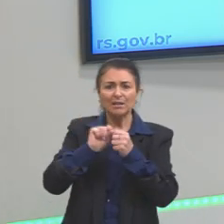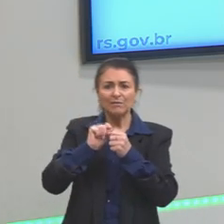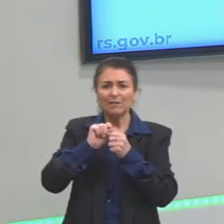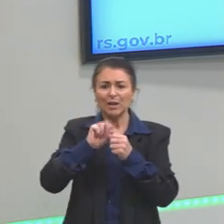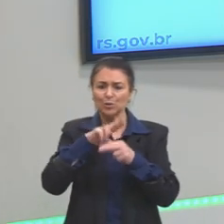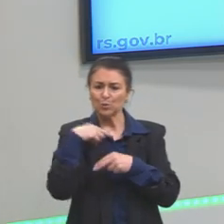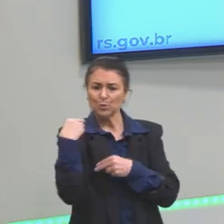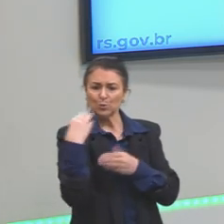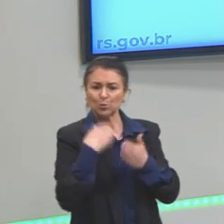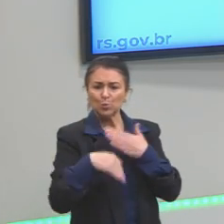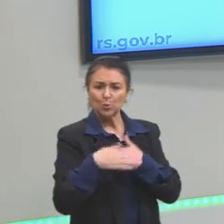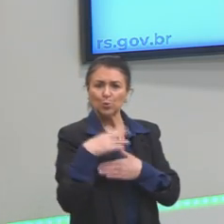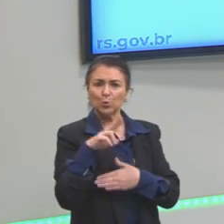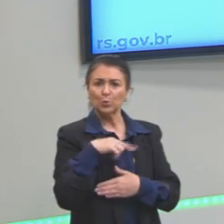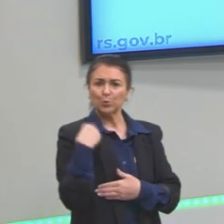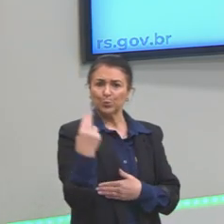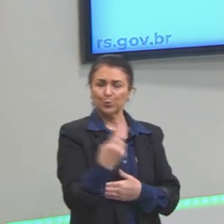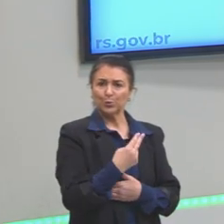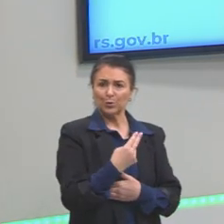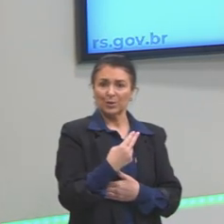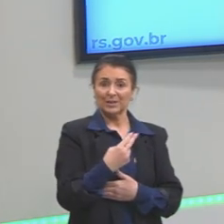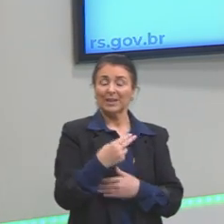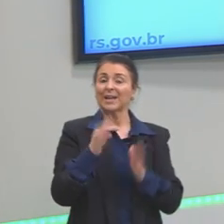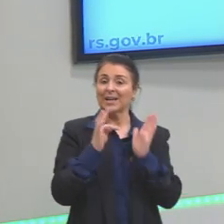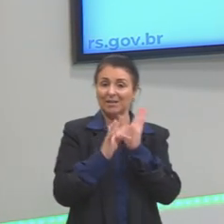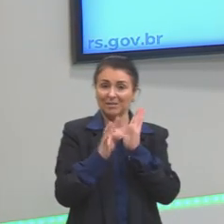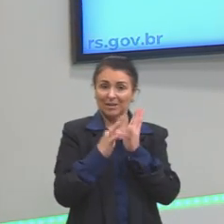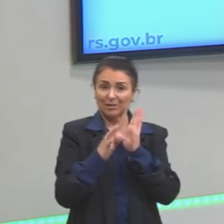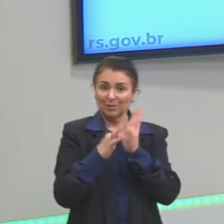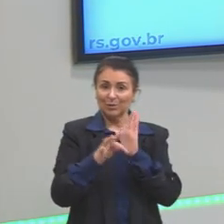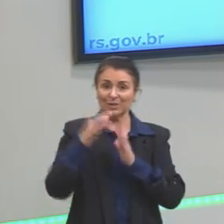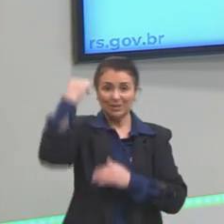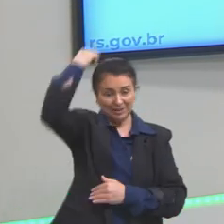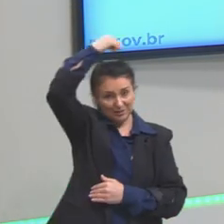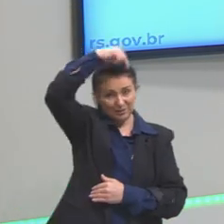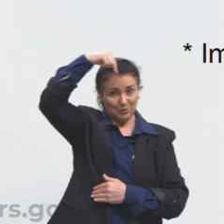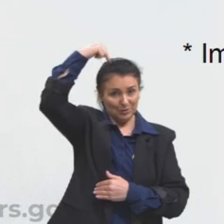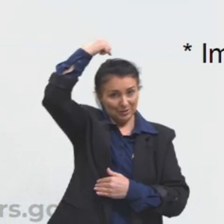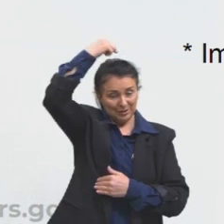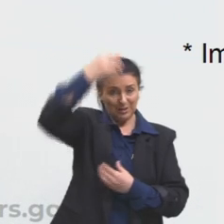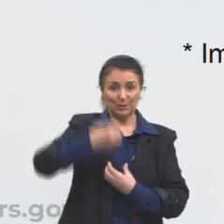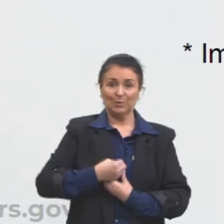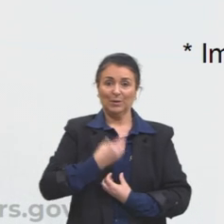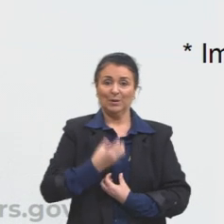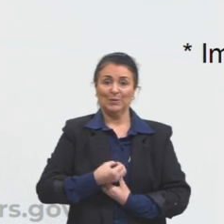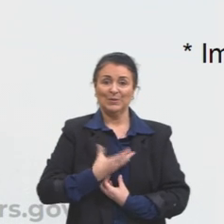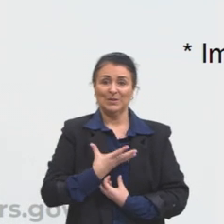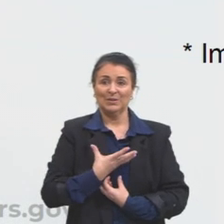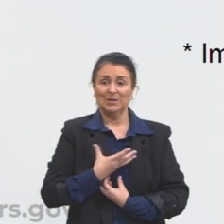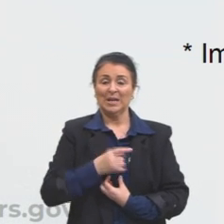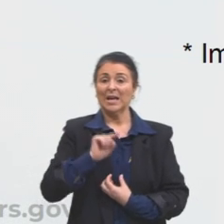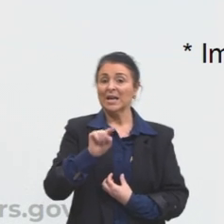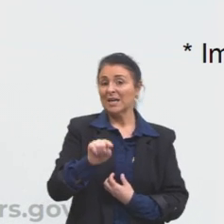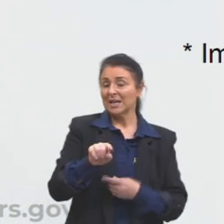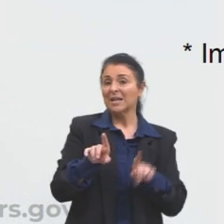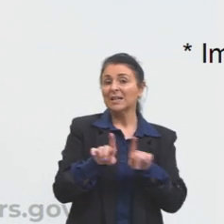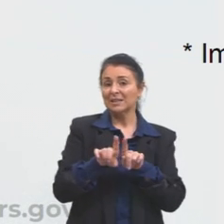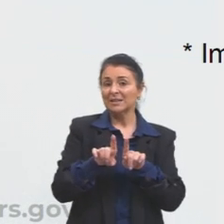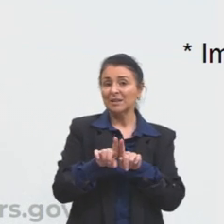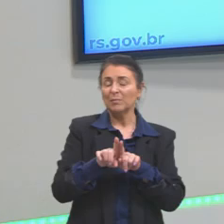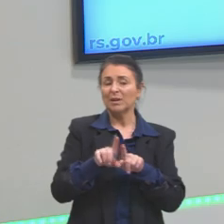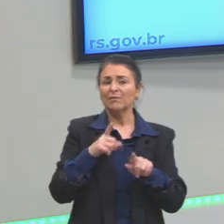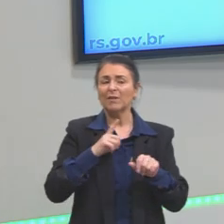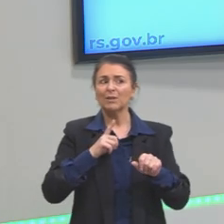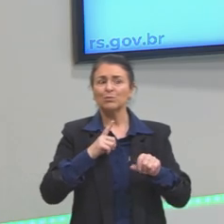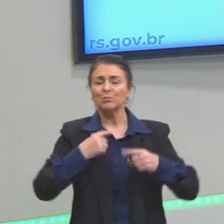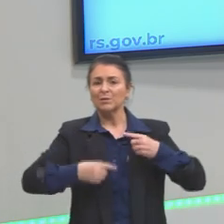O que é então isso é o da teoria de Santo Agostinho Santo Agostinho da tem uma ele tem um uma